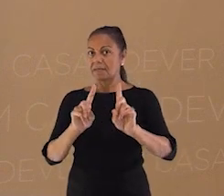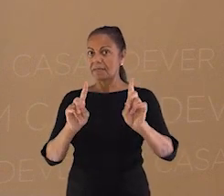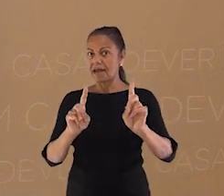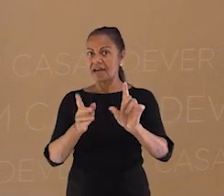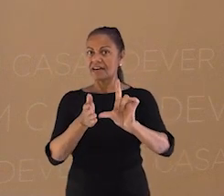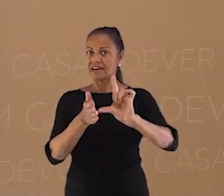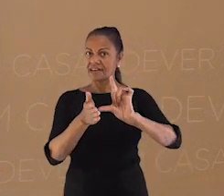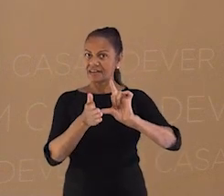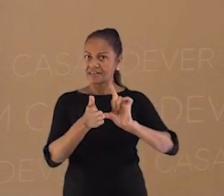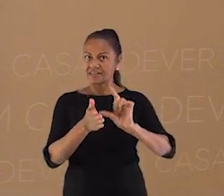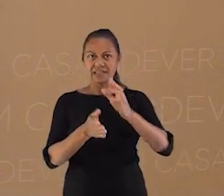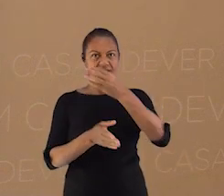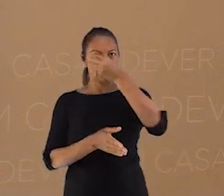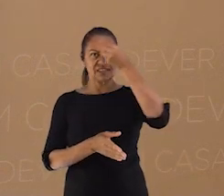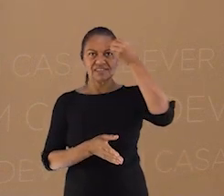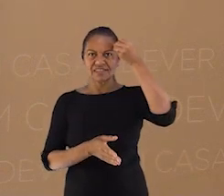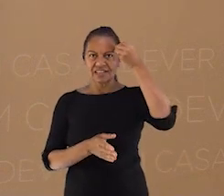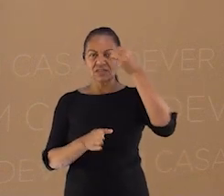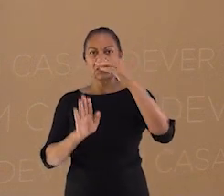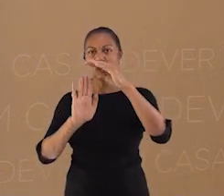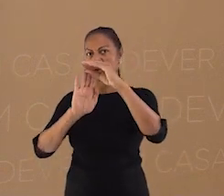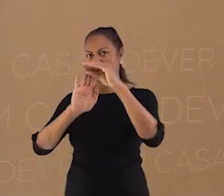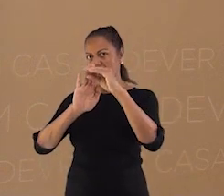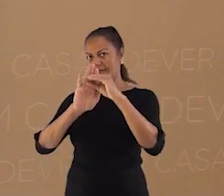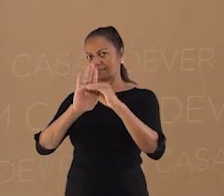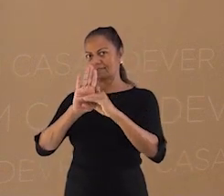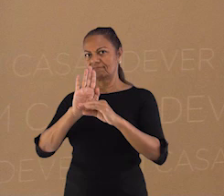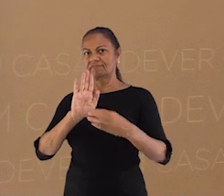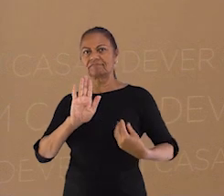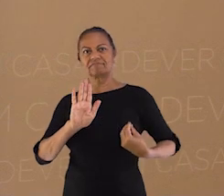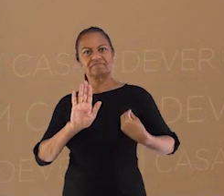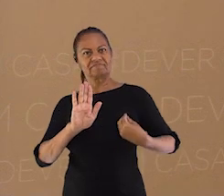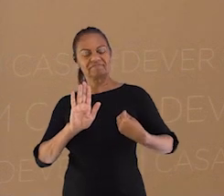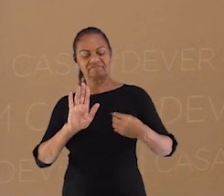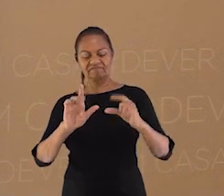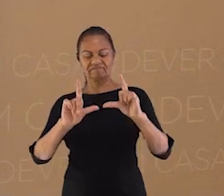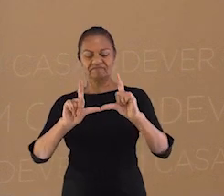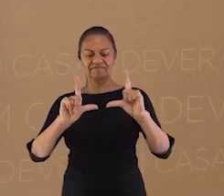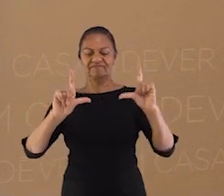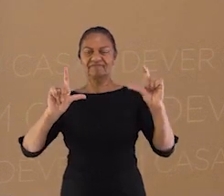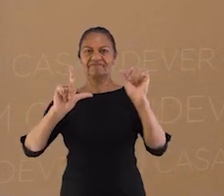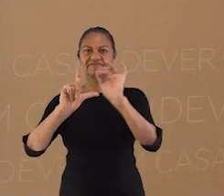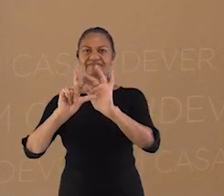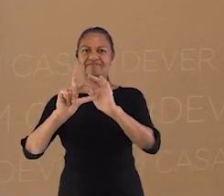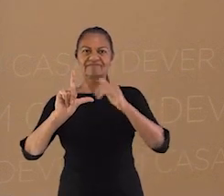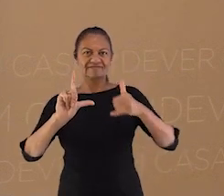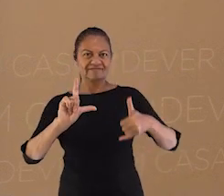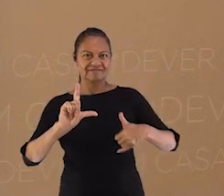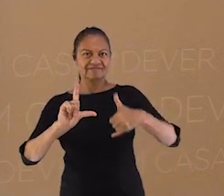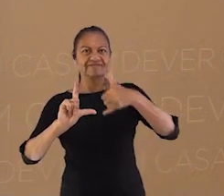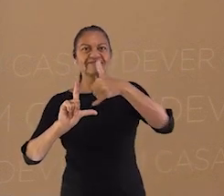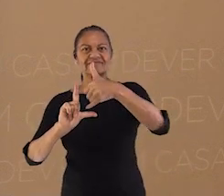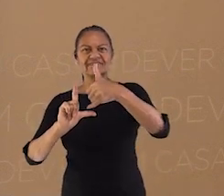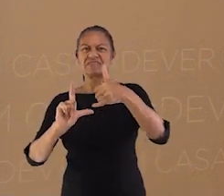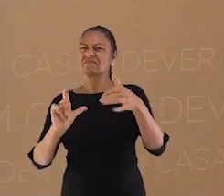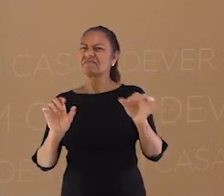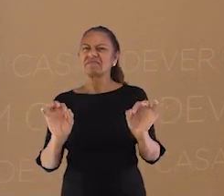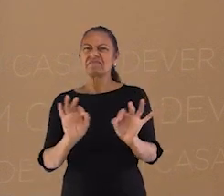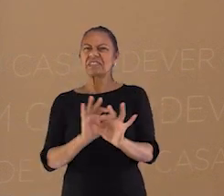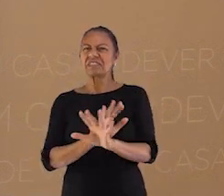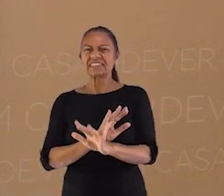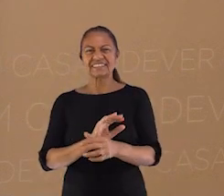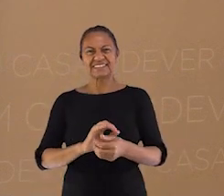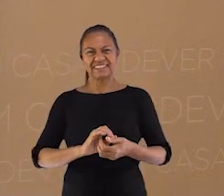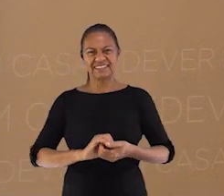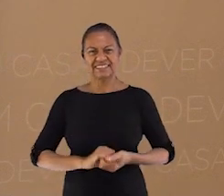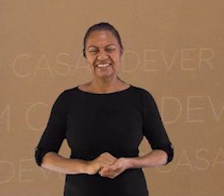assinar a lista de presença. Basta você apontar o seu celular para o QR Code que está aí na sua tela e pronto,